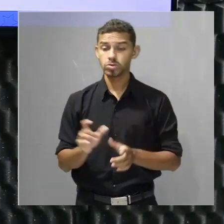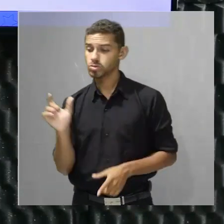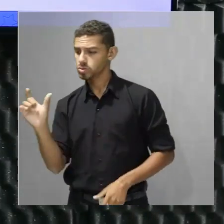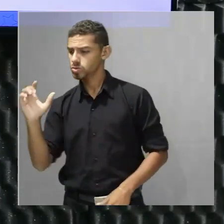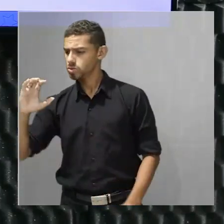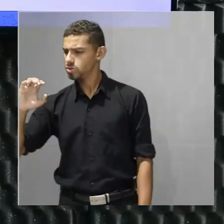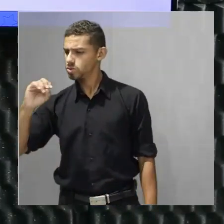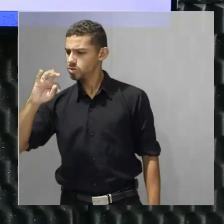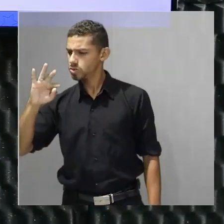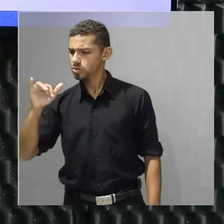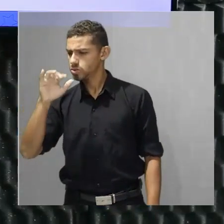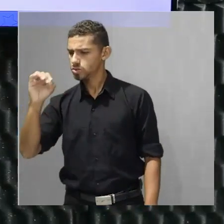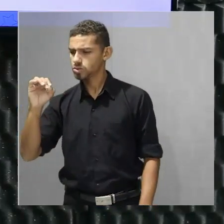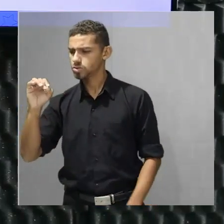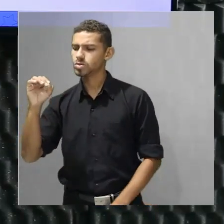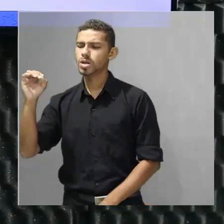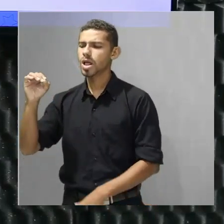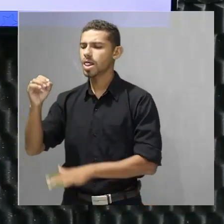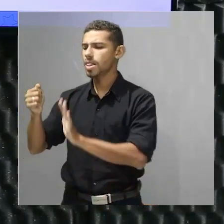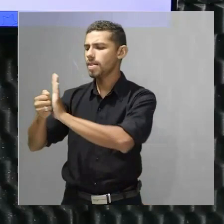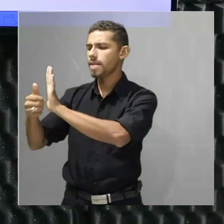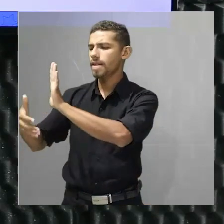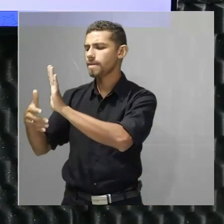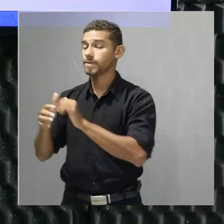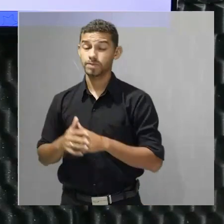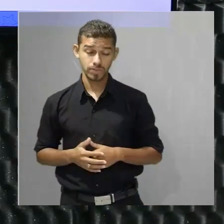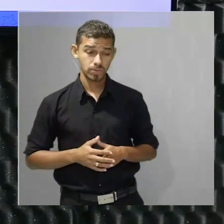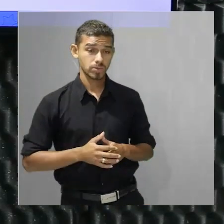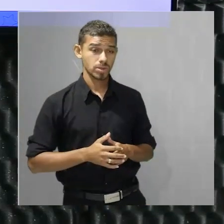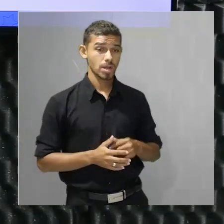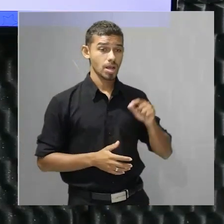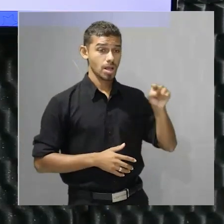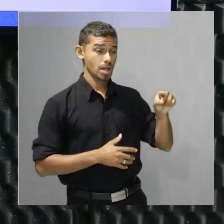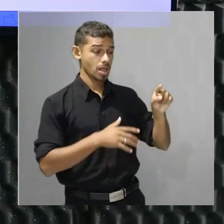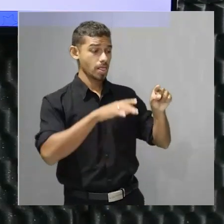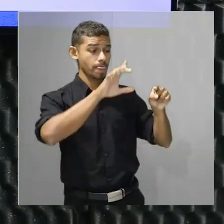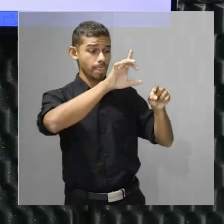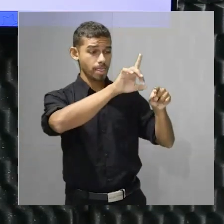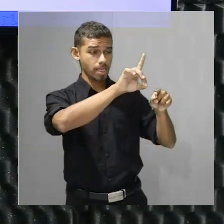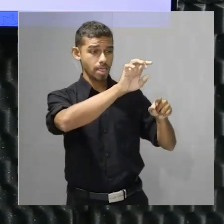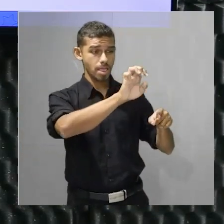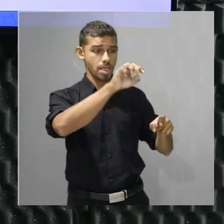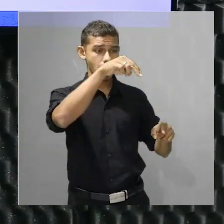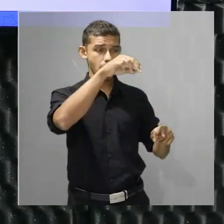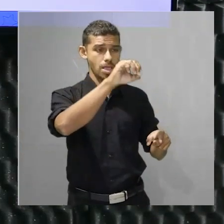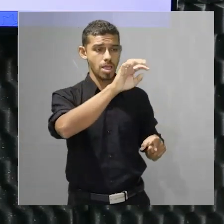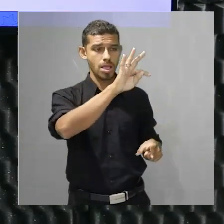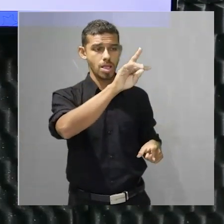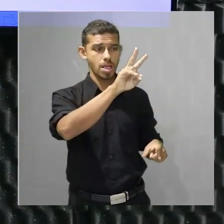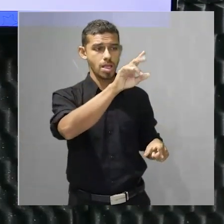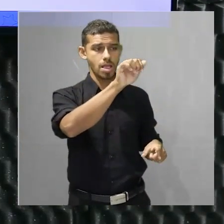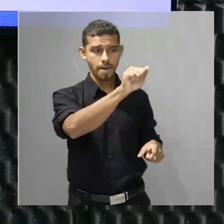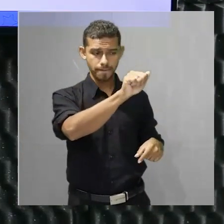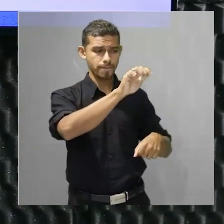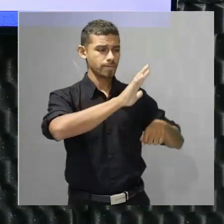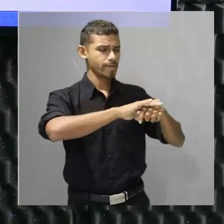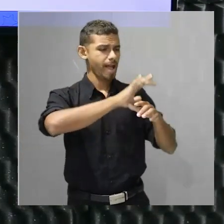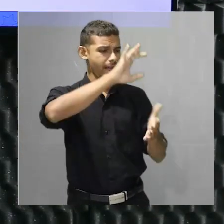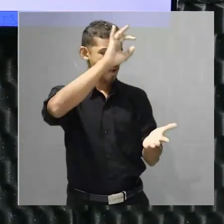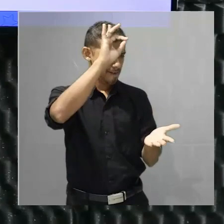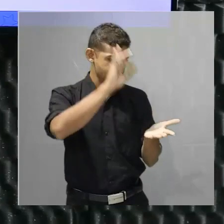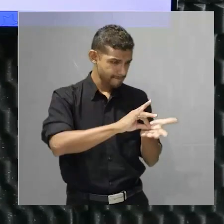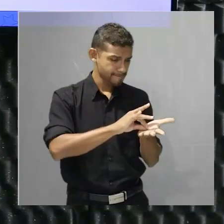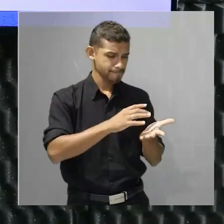não confundir denotativa linguagem no sentido real no sentido próprio o sentido